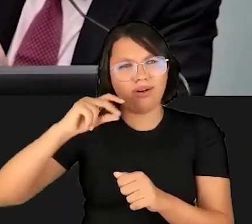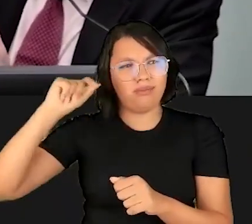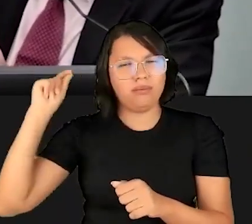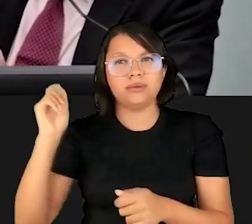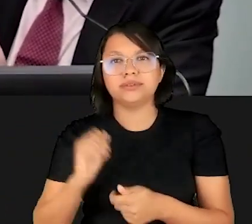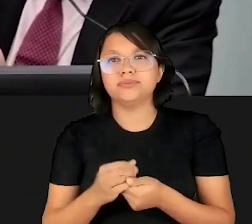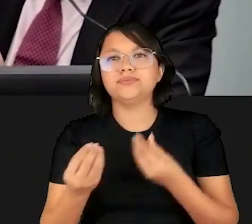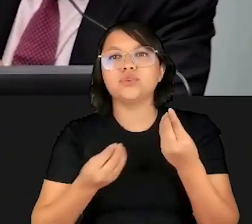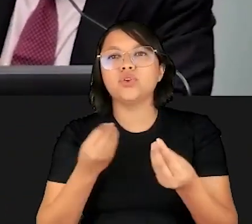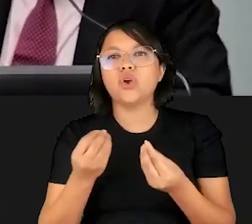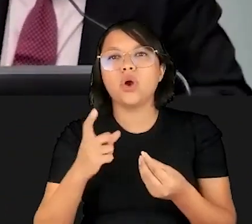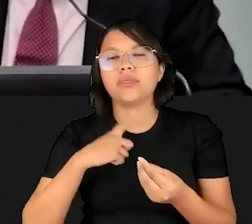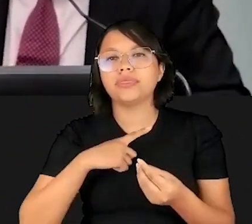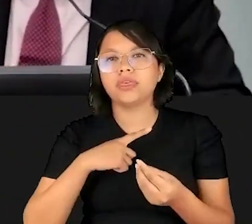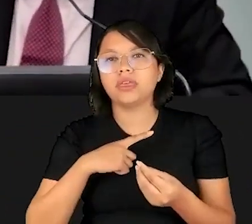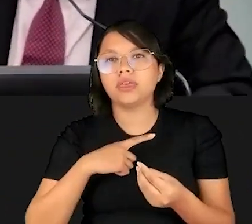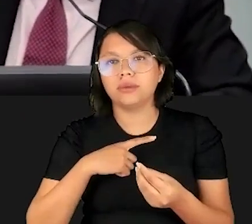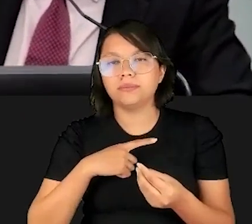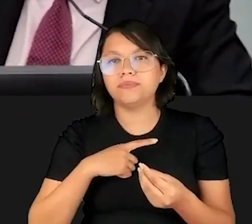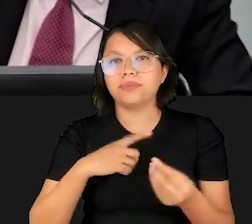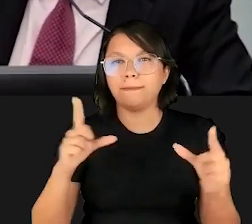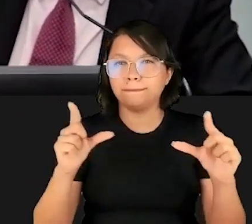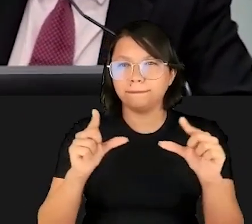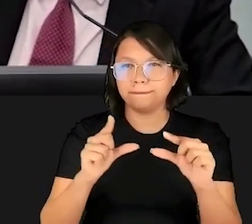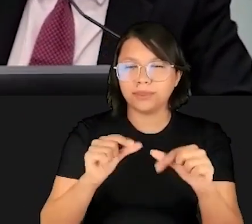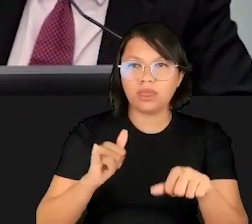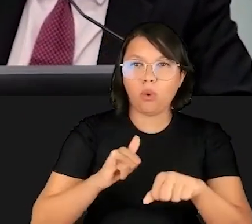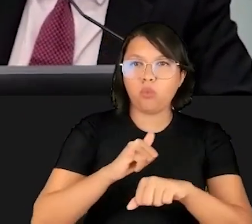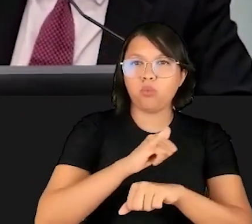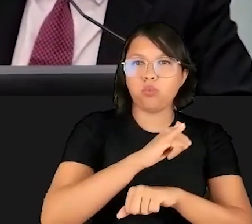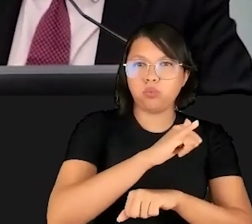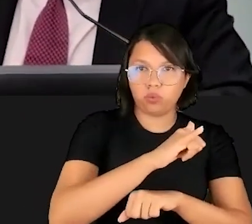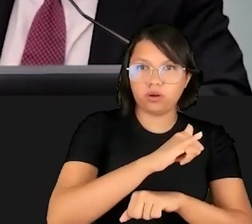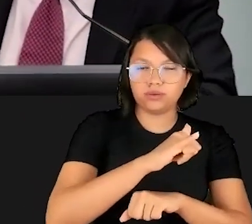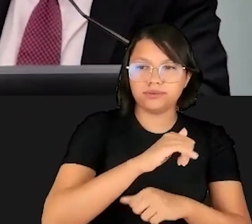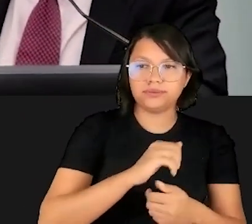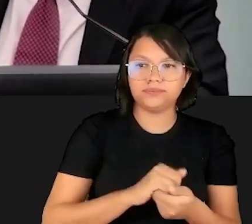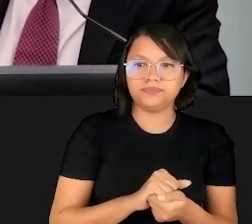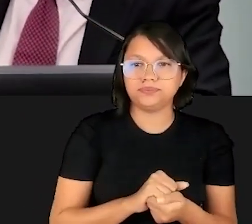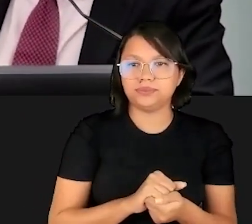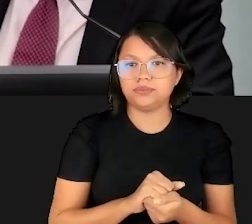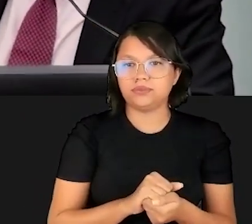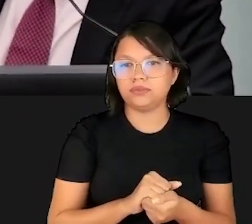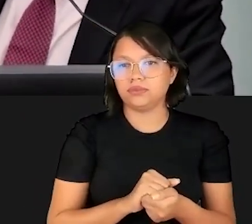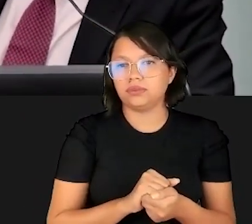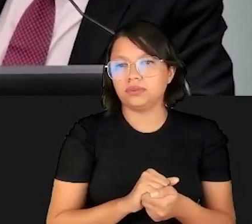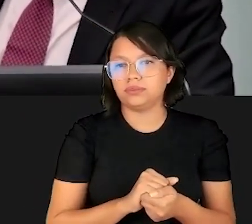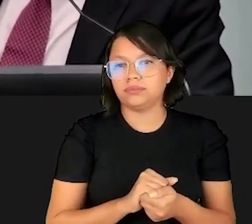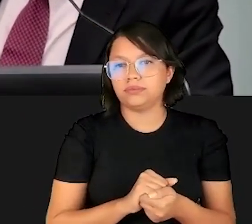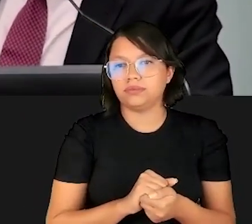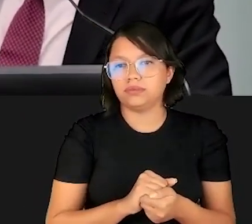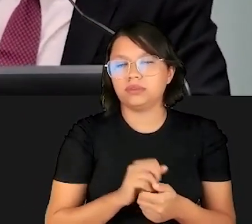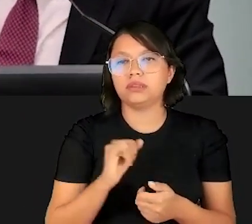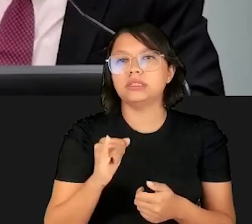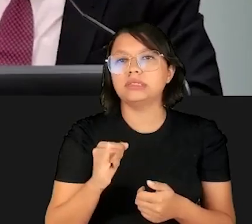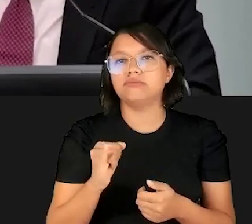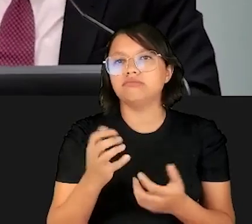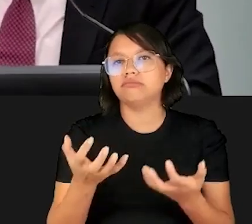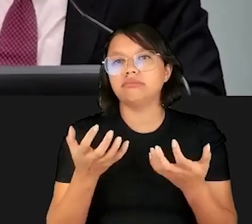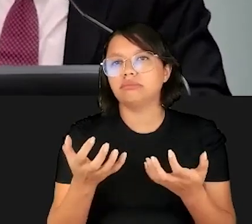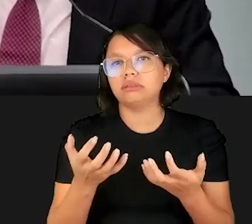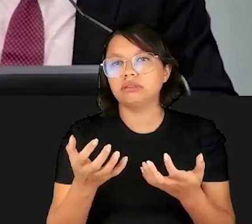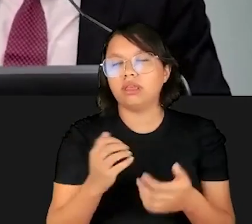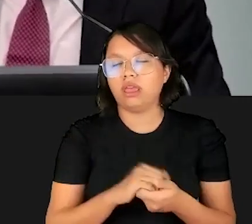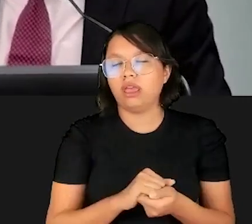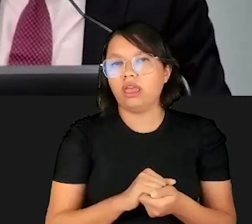se fosse um aeroporto, né? Você tem os pequenos aeroportos que alimentam os grandes aeroportos. Você pegar um voo em Ribeirão Preto e quiser ir para a Europa,